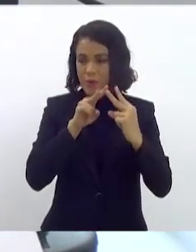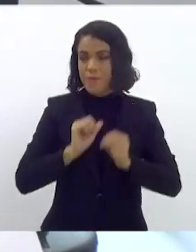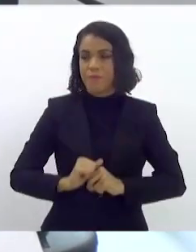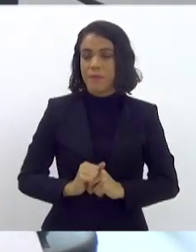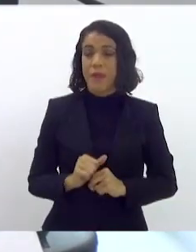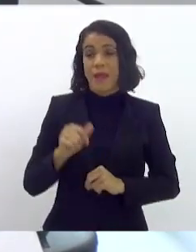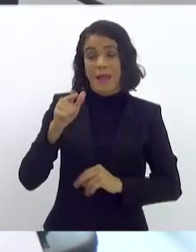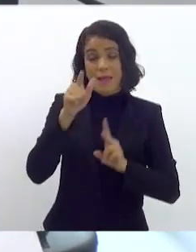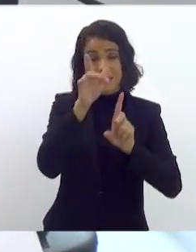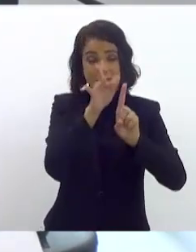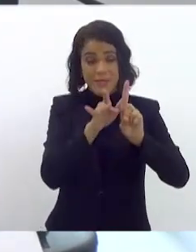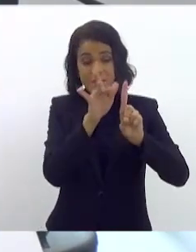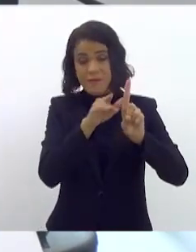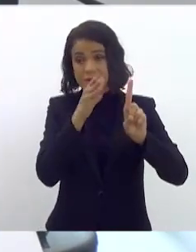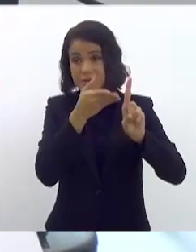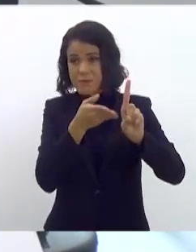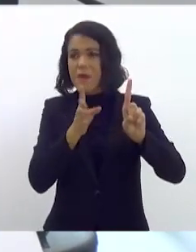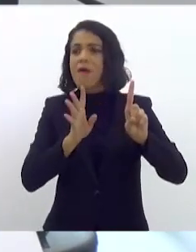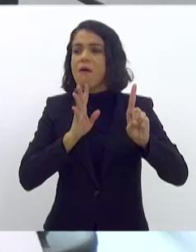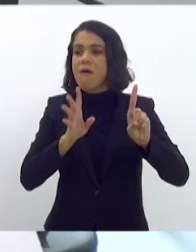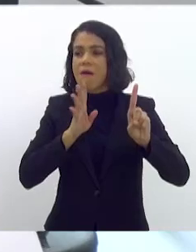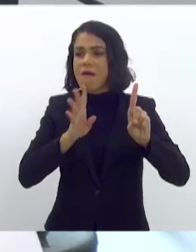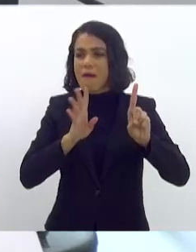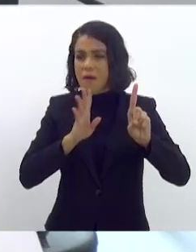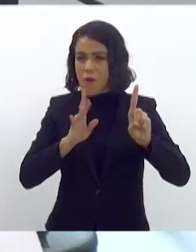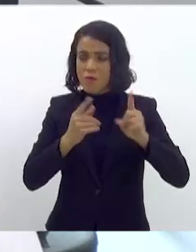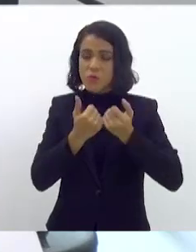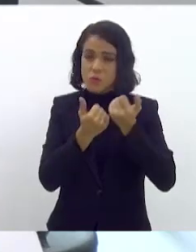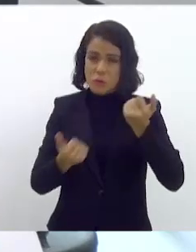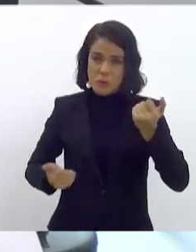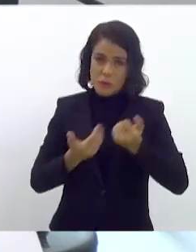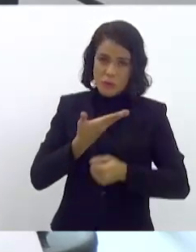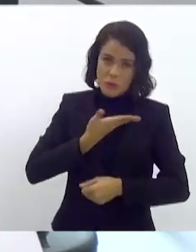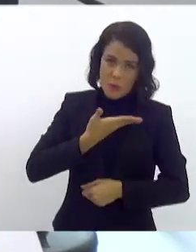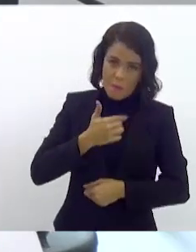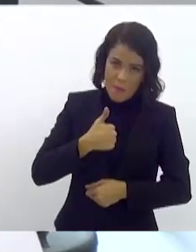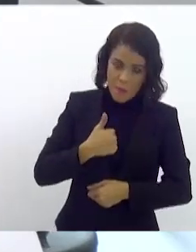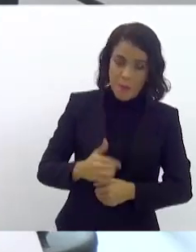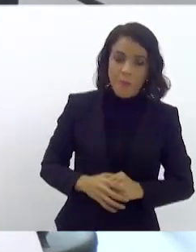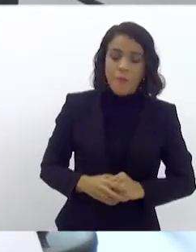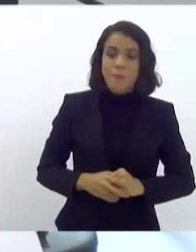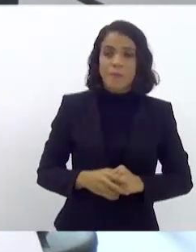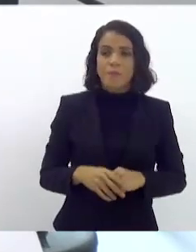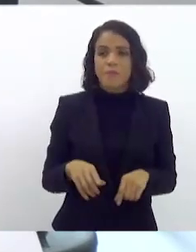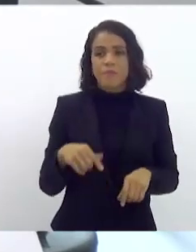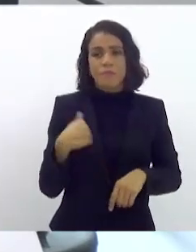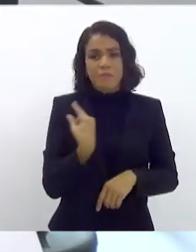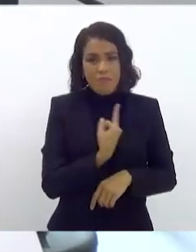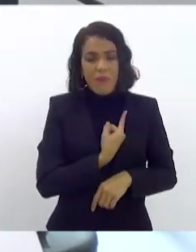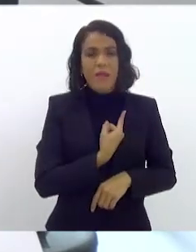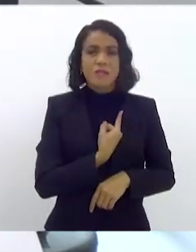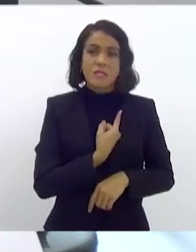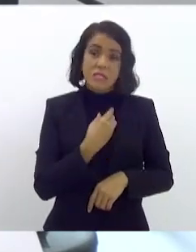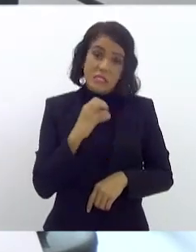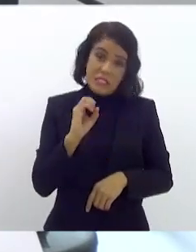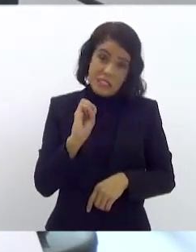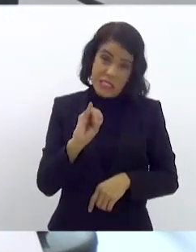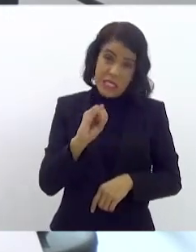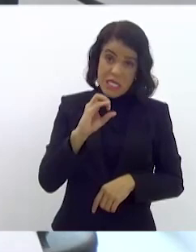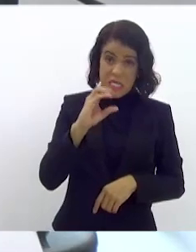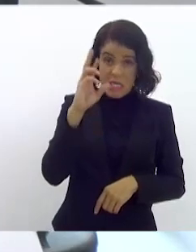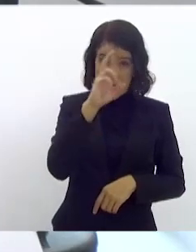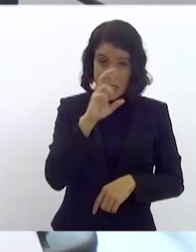Essa vítima, ela é conhecida de um assessor meu e a gente, se a CPI assim entender,